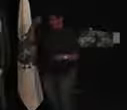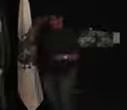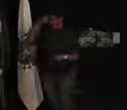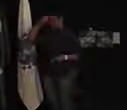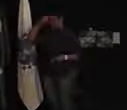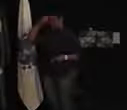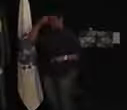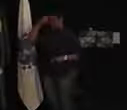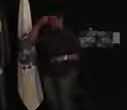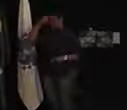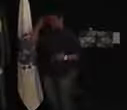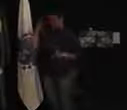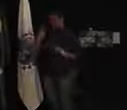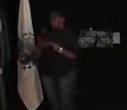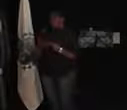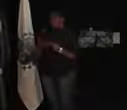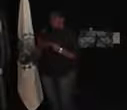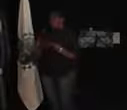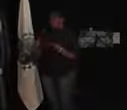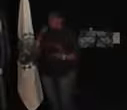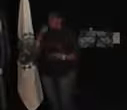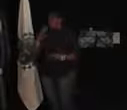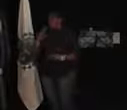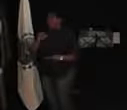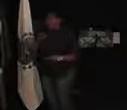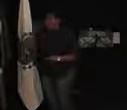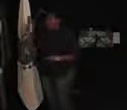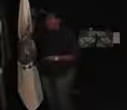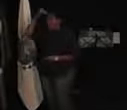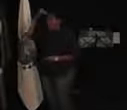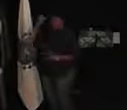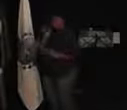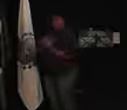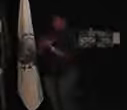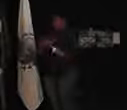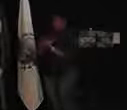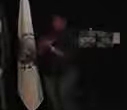neurobiológica. Então, portanto, a mãe não é culpada de nada.